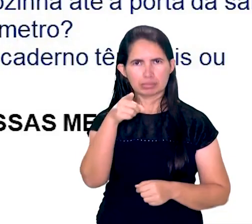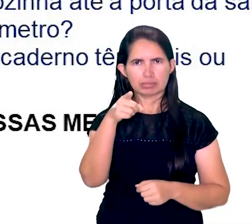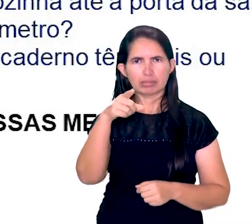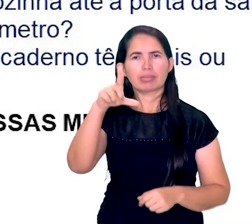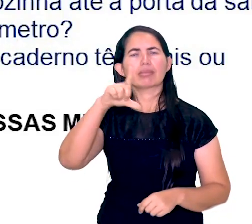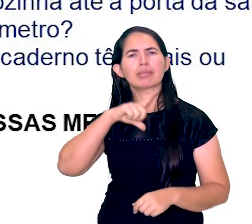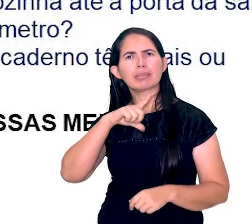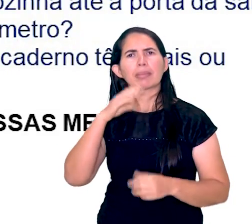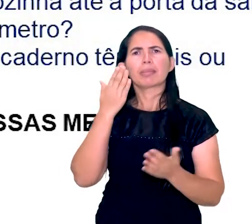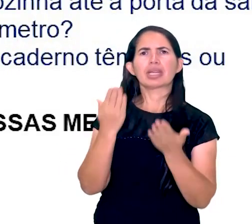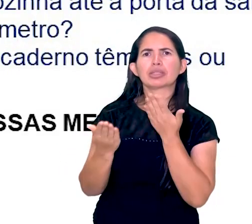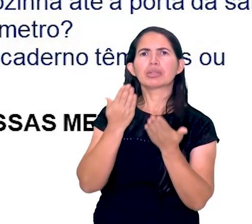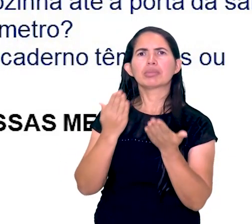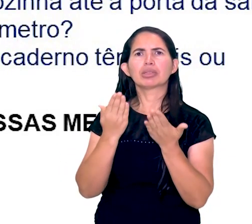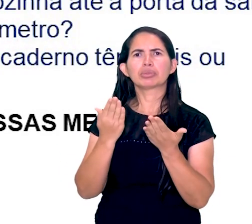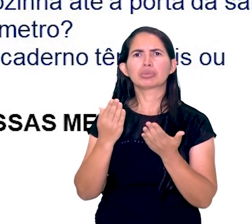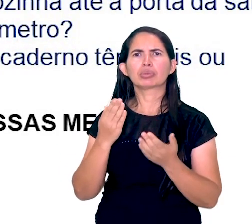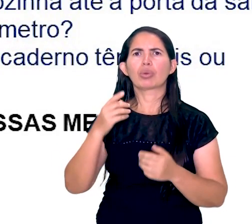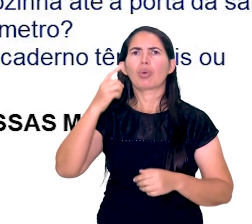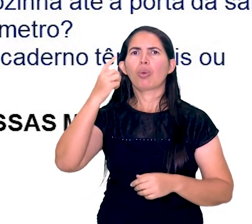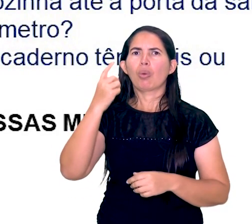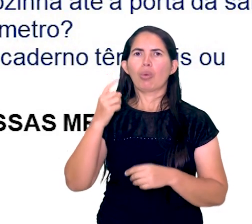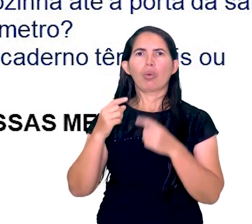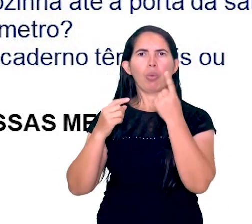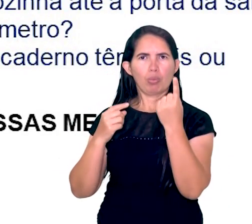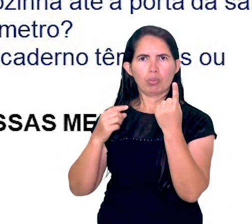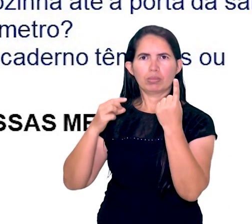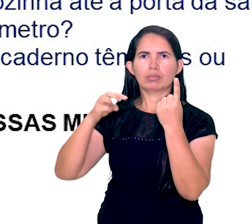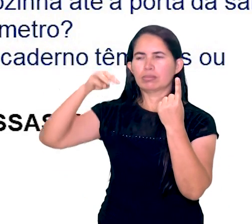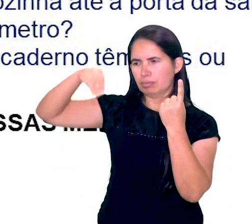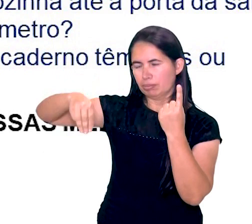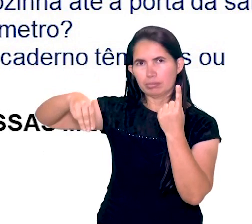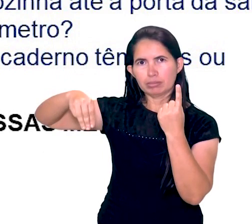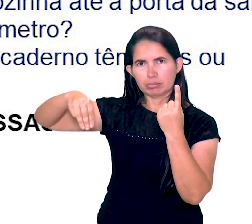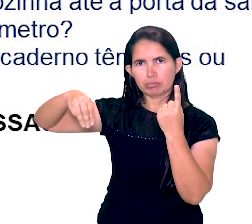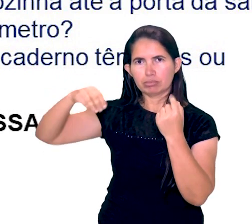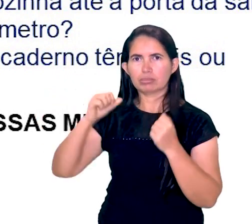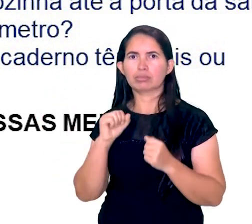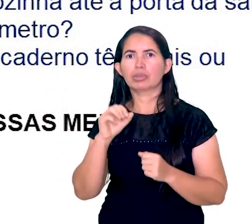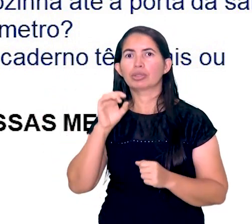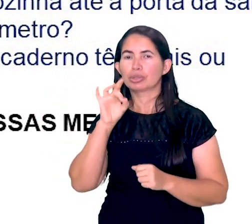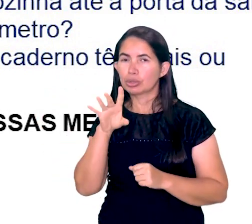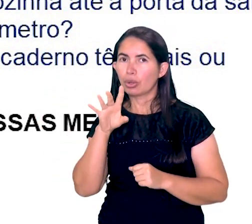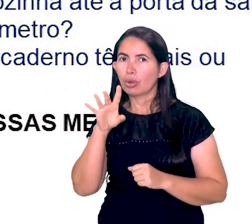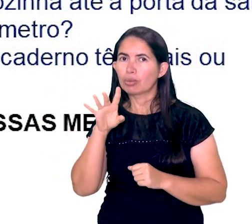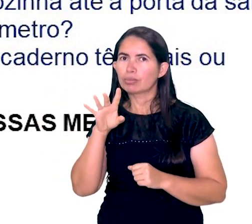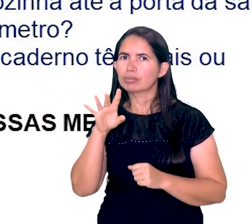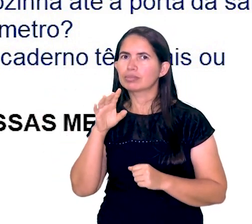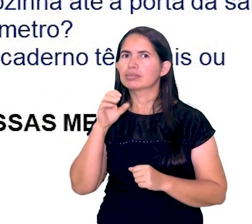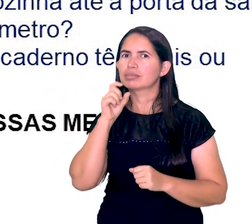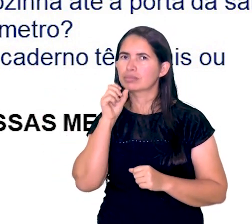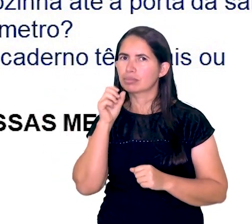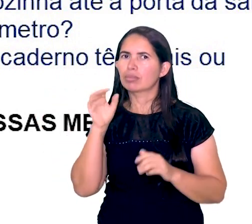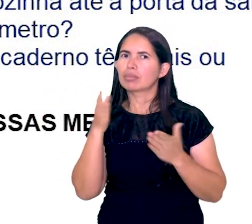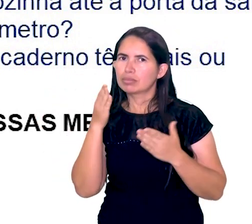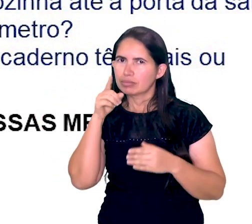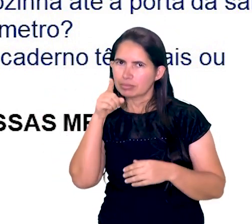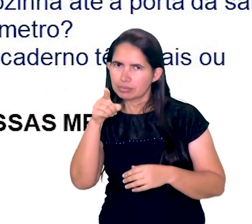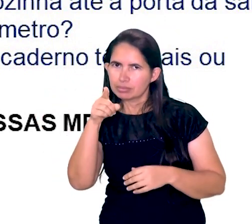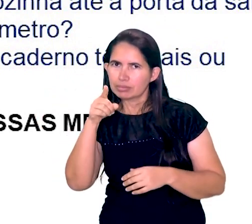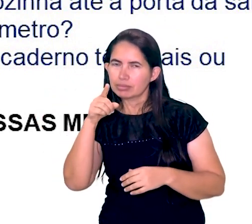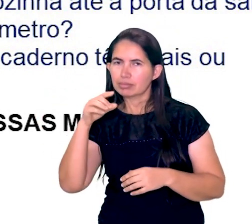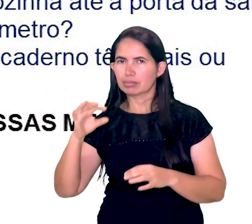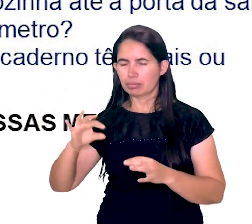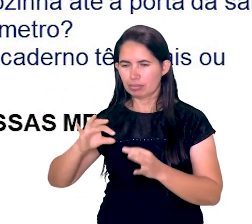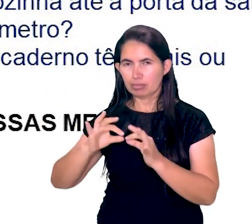Você tem mais ou menos 1 metro? Só irá descobrir quando você se medir, tá certo? Isso